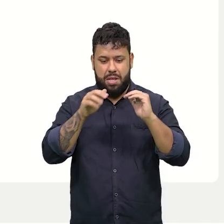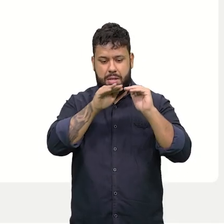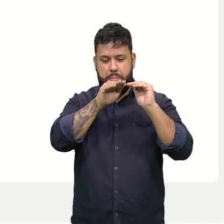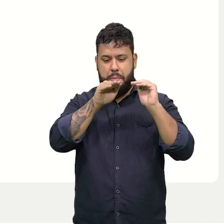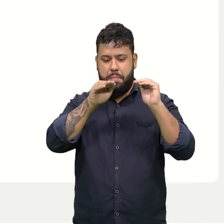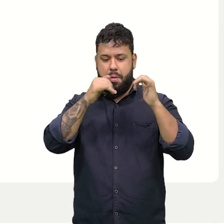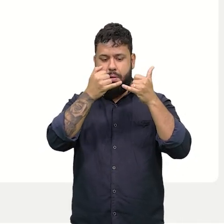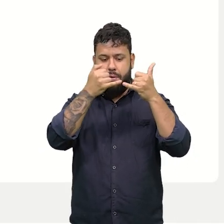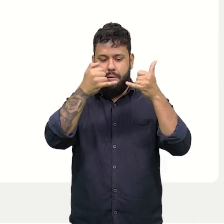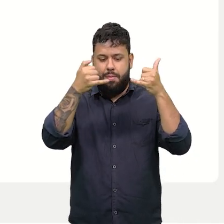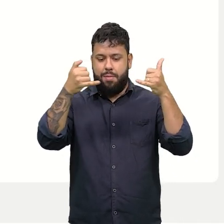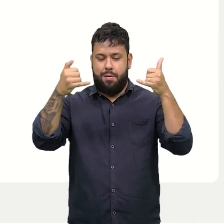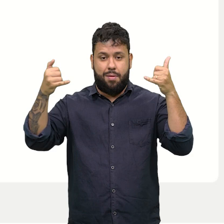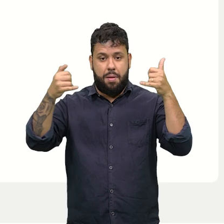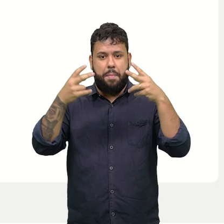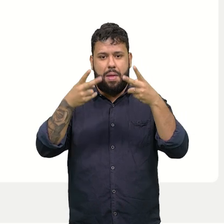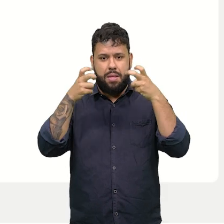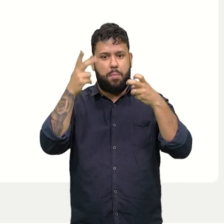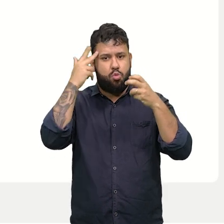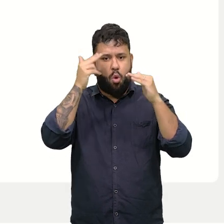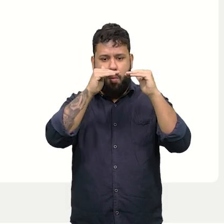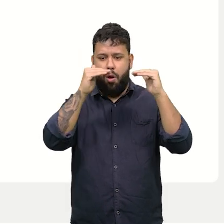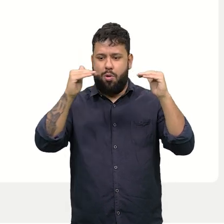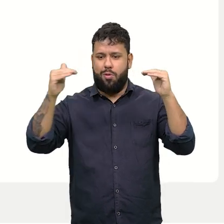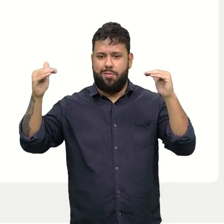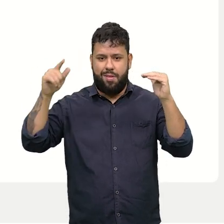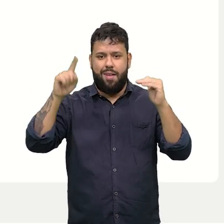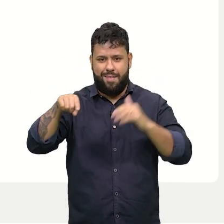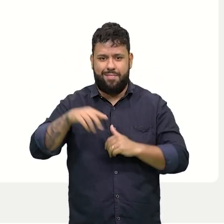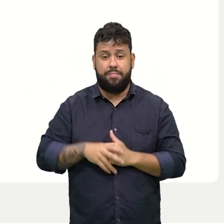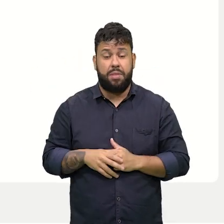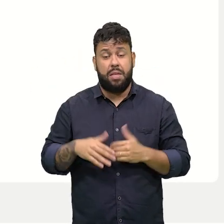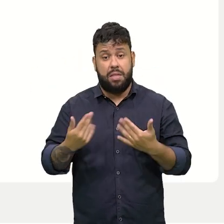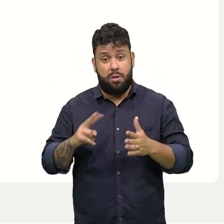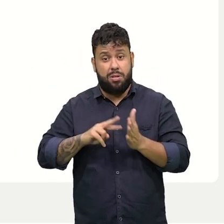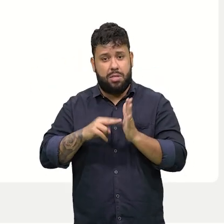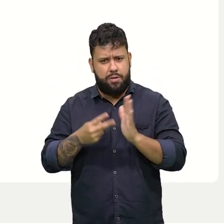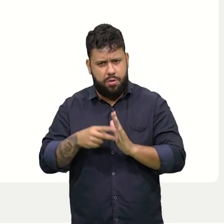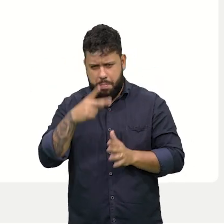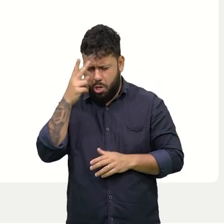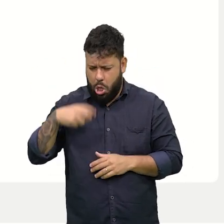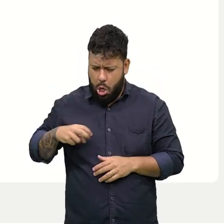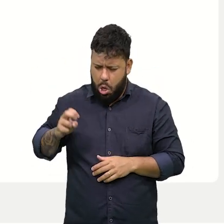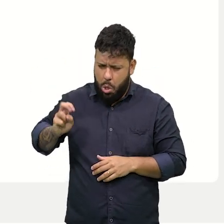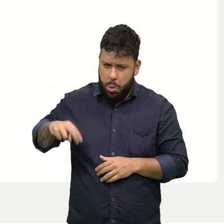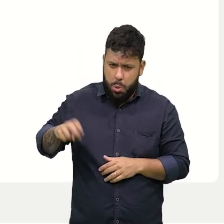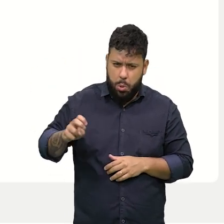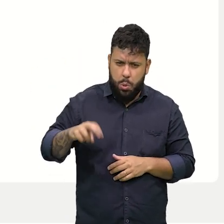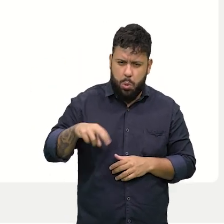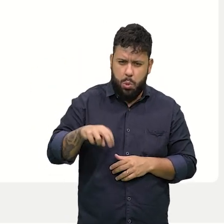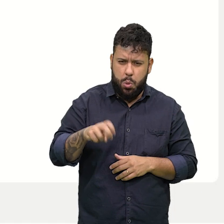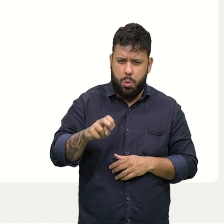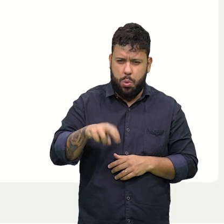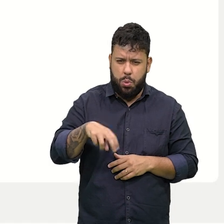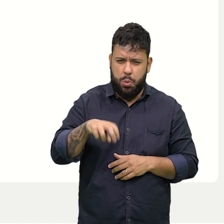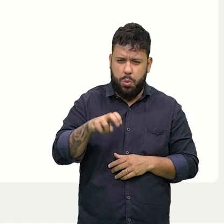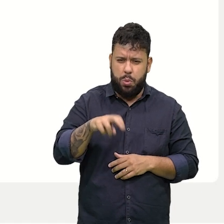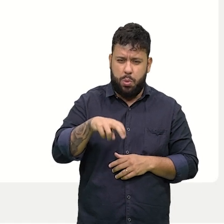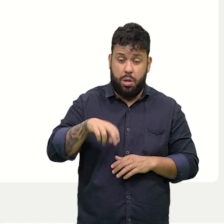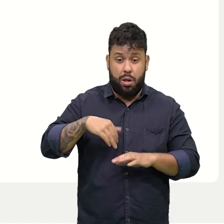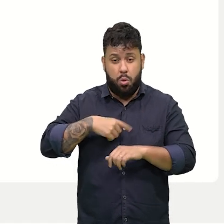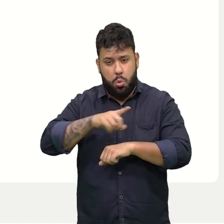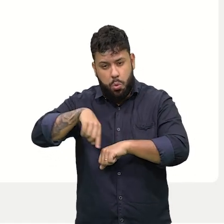a normalidade. Então, o que a gente entende? Que esse cara estava lá fazendo atividade, durante o período